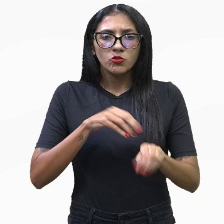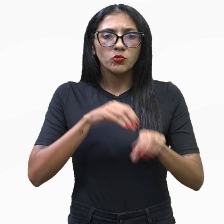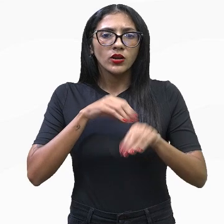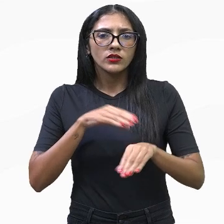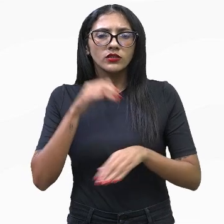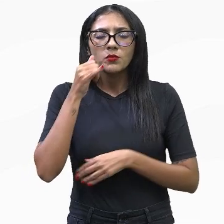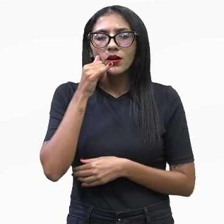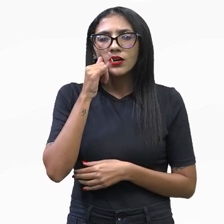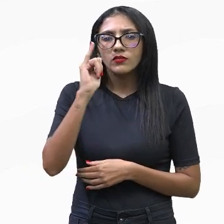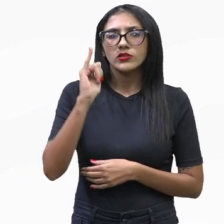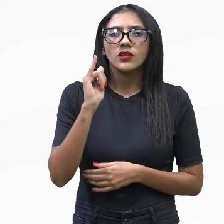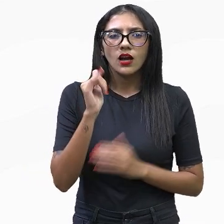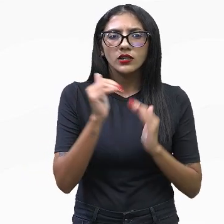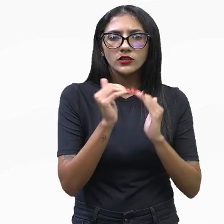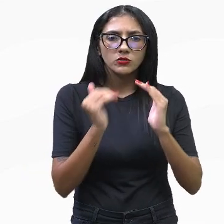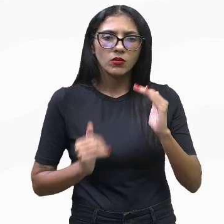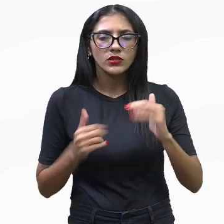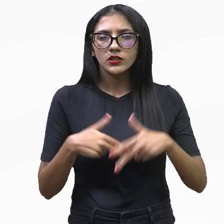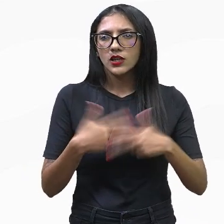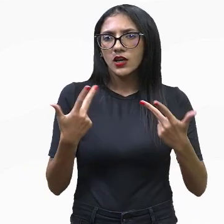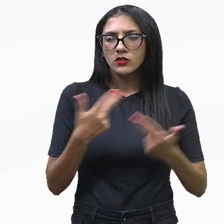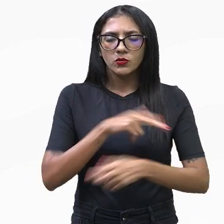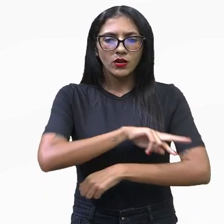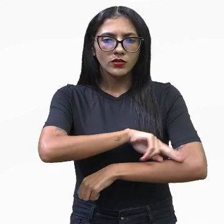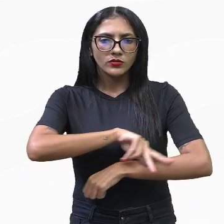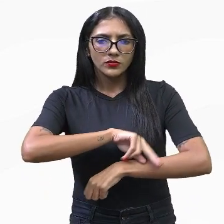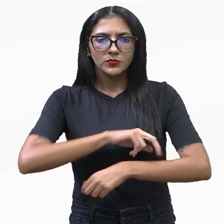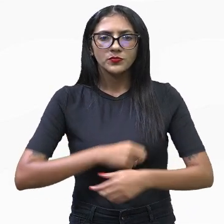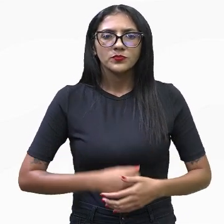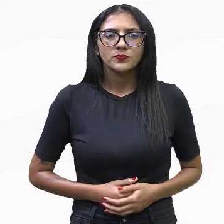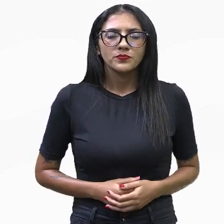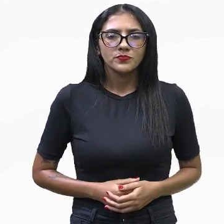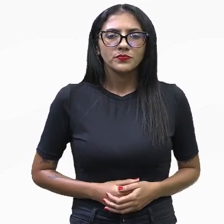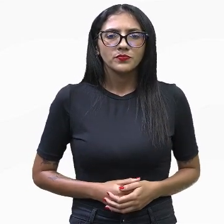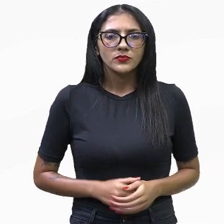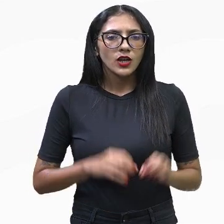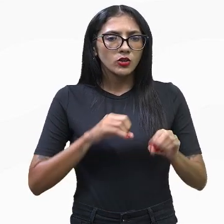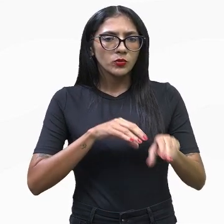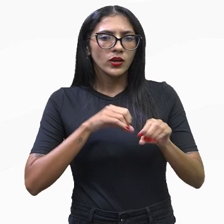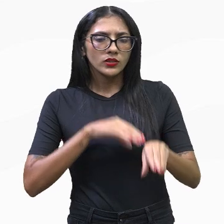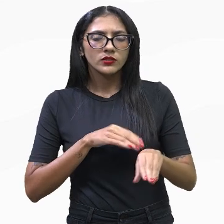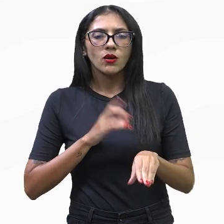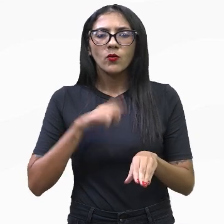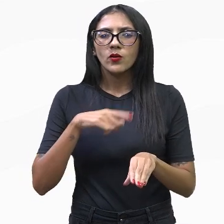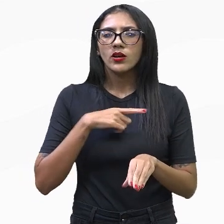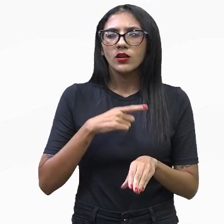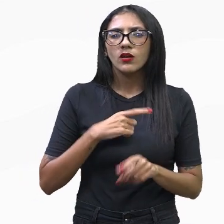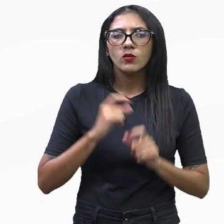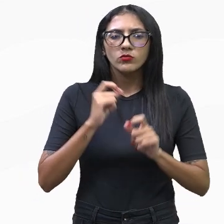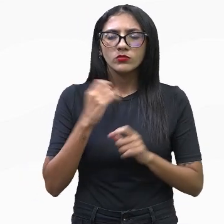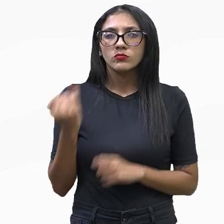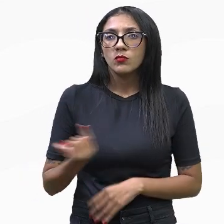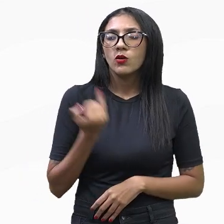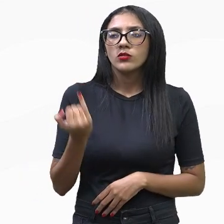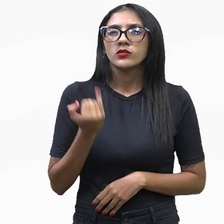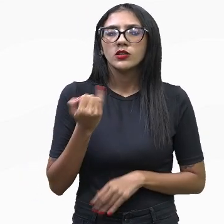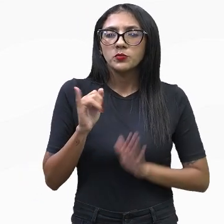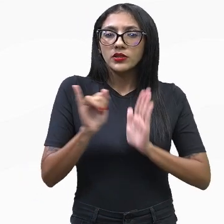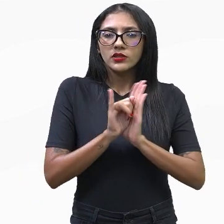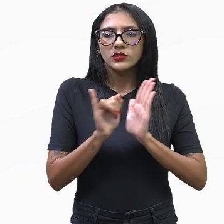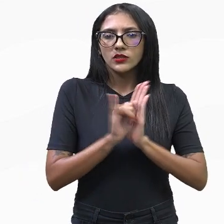desigualdades étnico-raciais? A educação, enquanto formadora de caráter, possui um